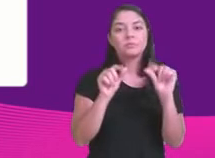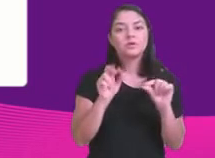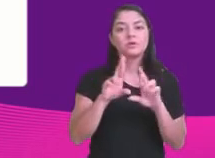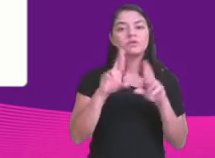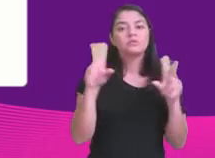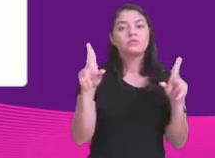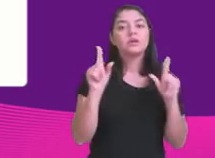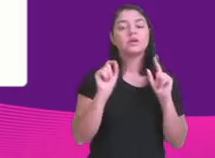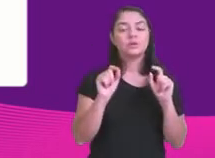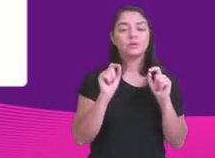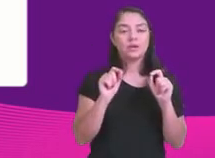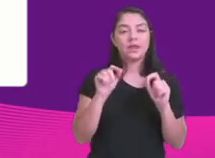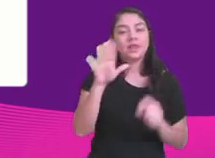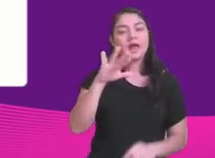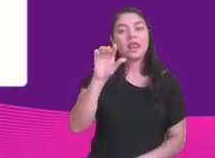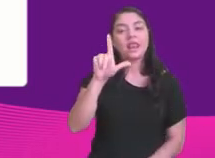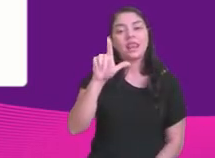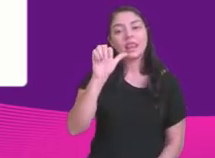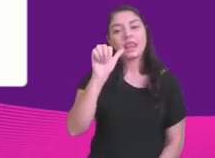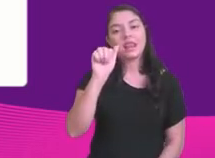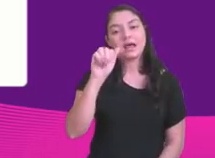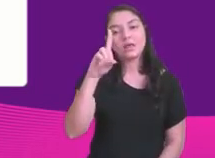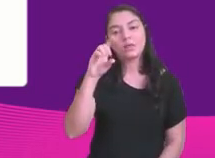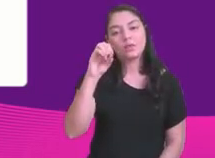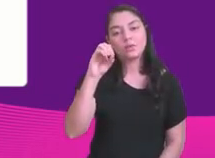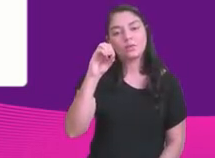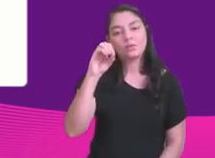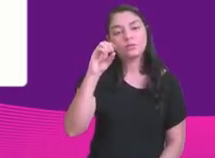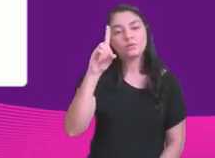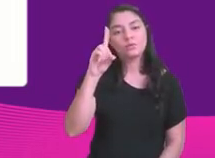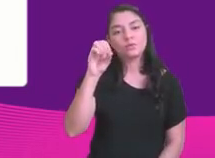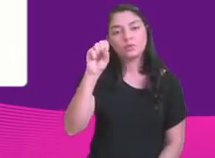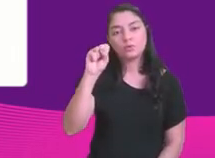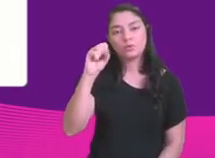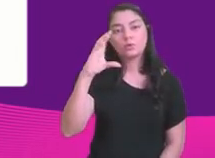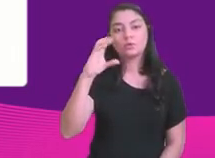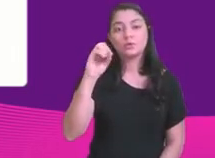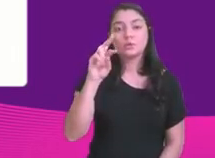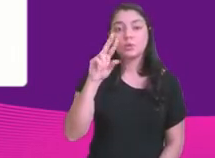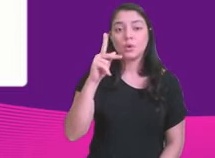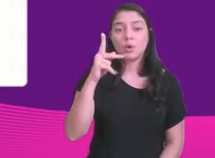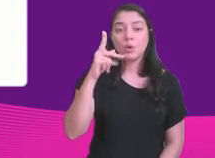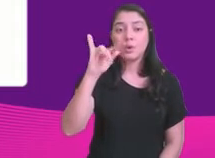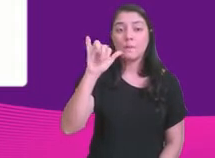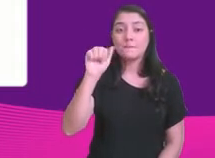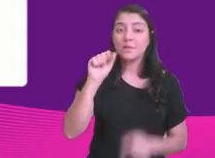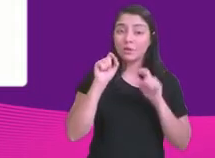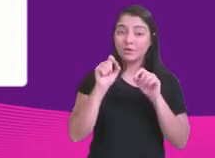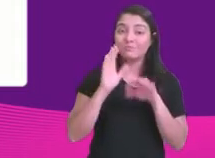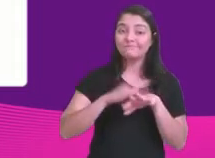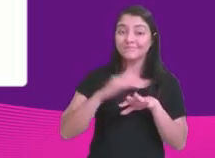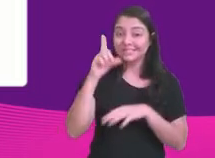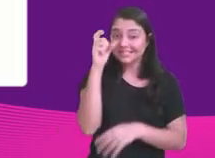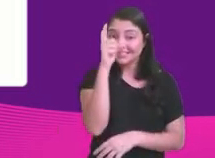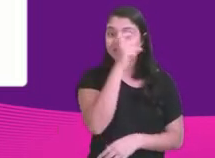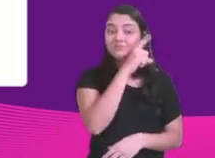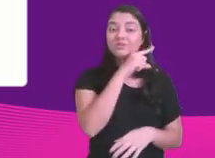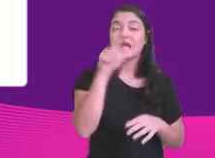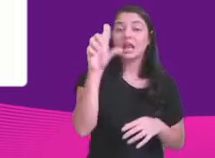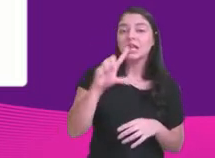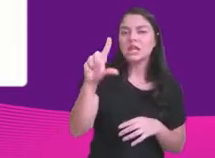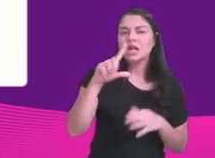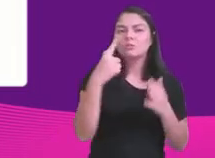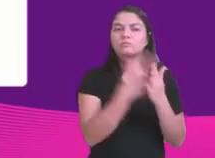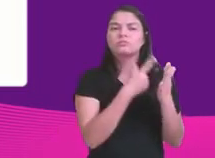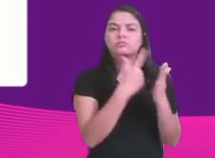na laparoscopia, que é uma curva de aprendizado mais complexa, que a literatura começa a discutir